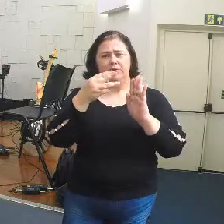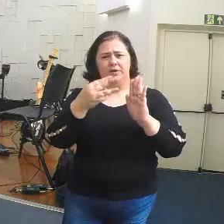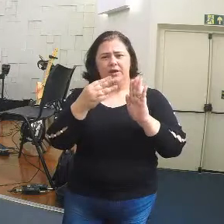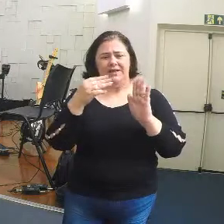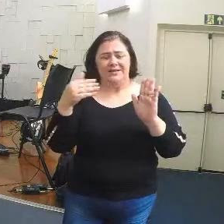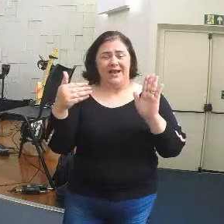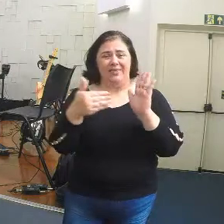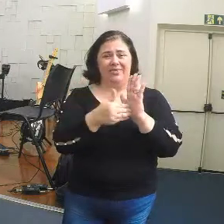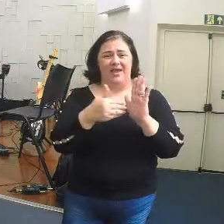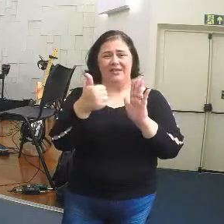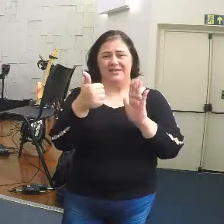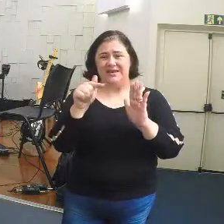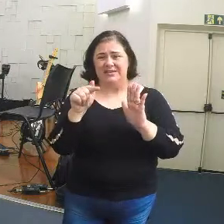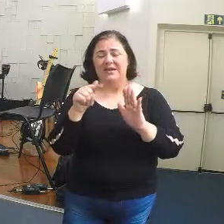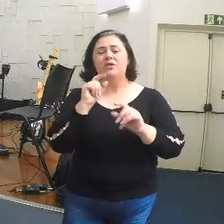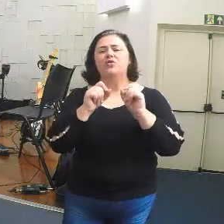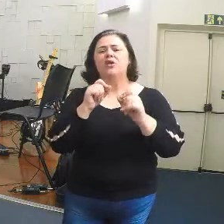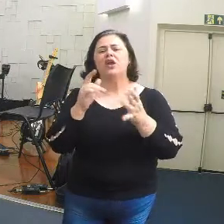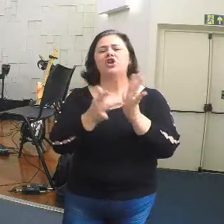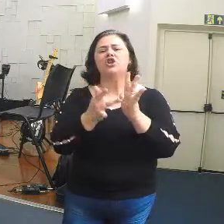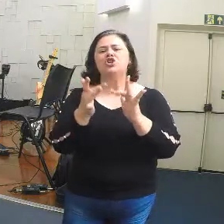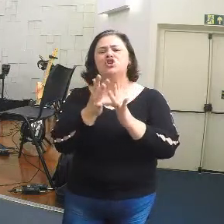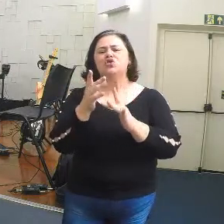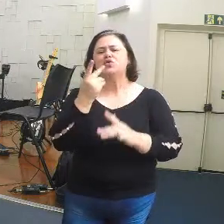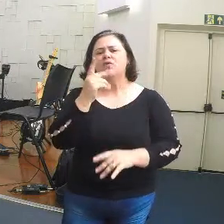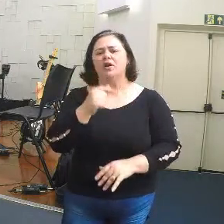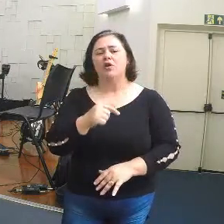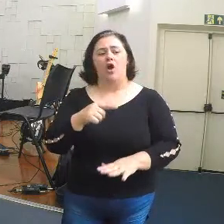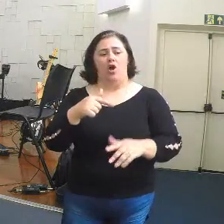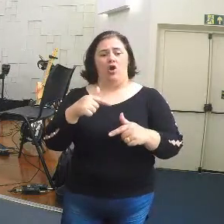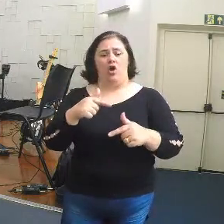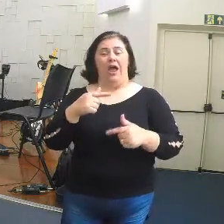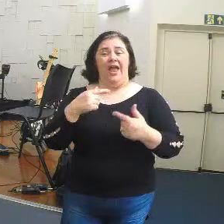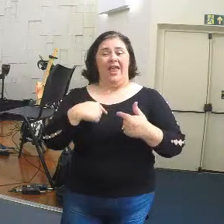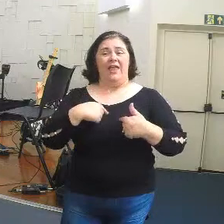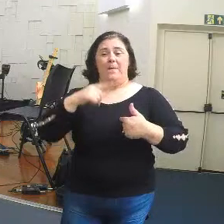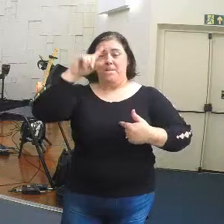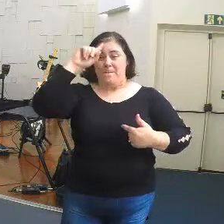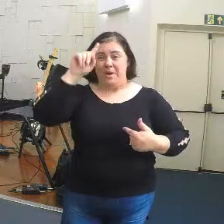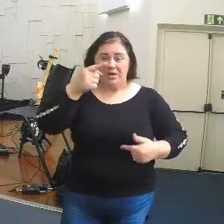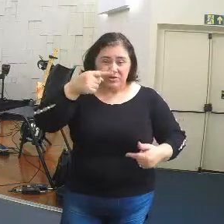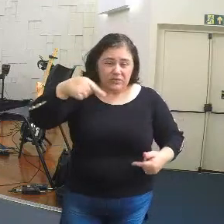mandamento vos dou, que vós vos ameis uns aos outros, assim como eu vos amei a vós.